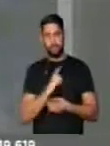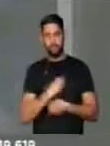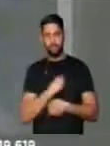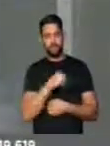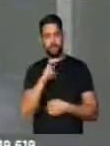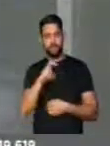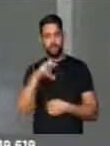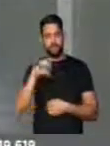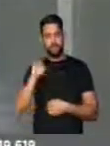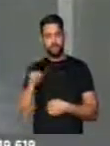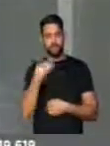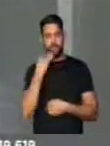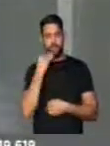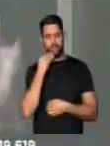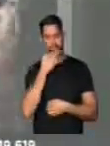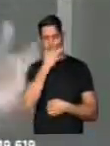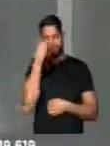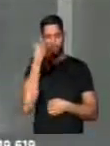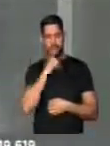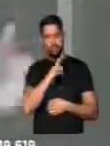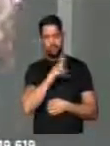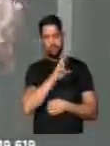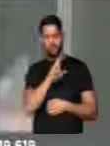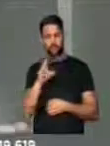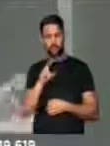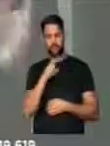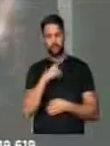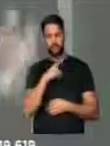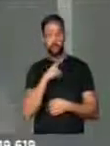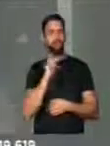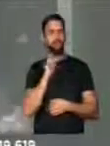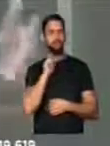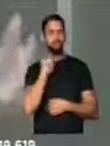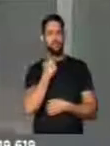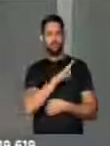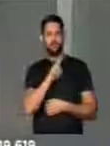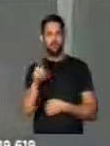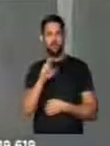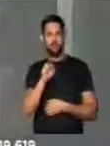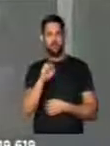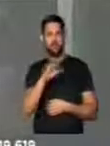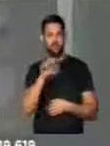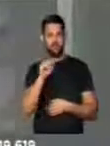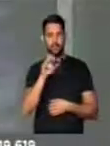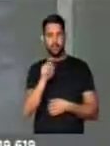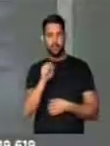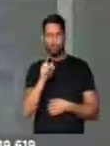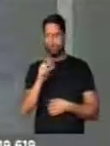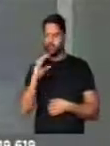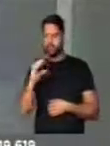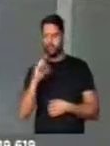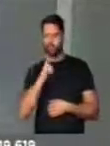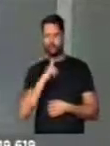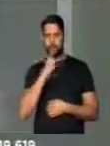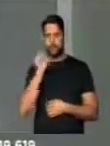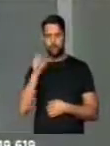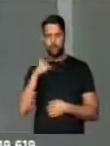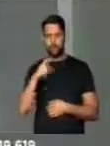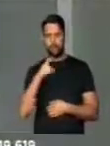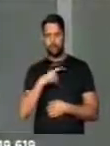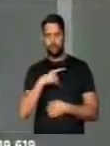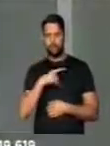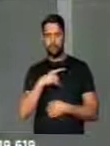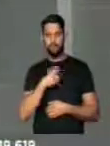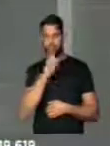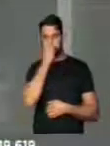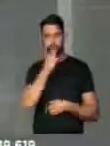hoje 59 milhões de brasileiros que estão com o nome do cadastro negativado do Serasa, do SPC, do cartão de crédito